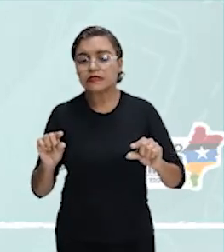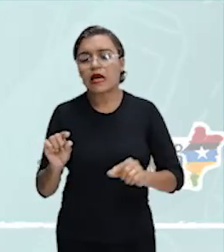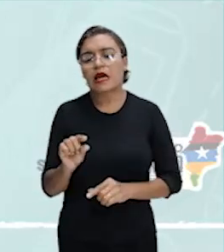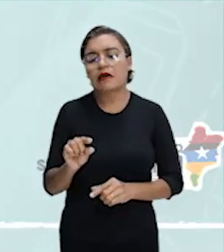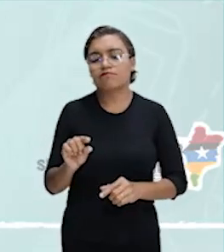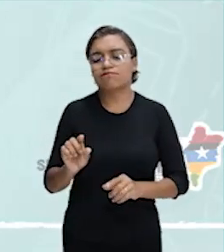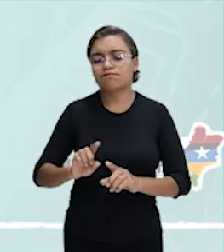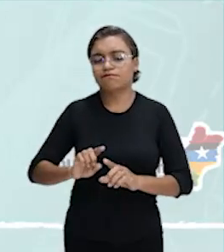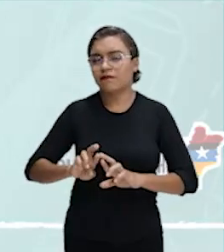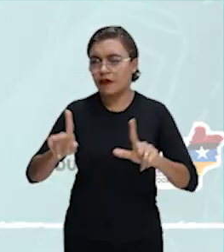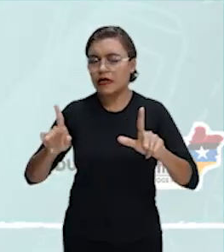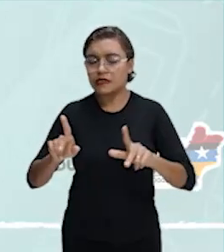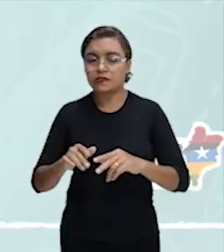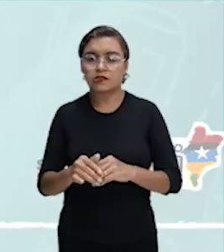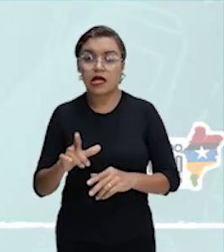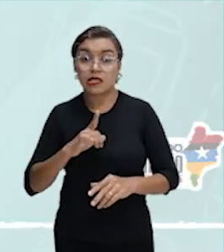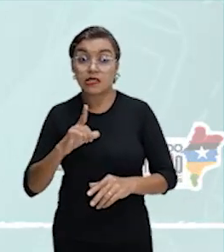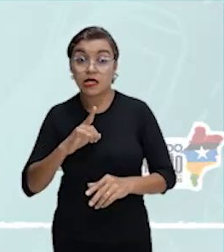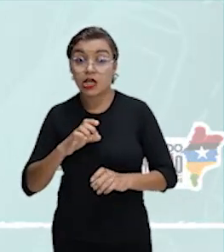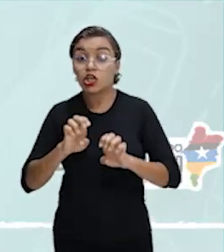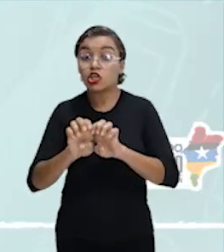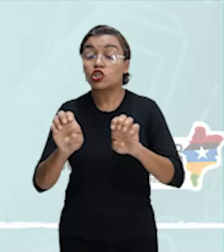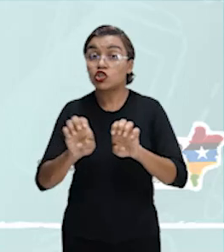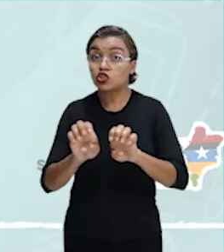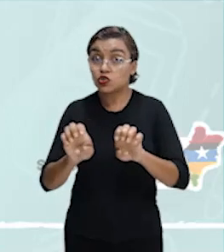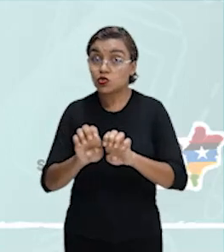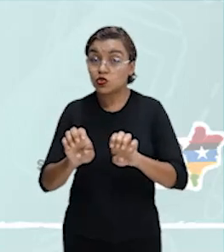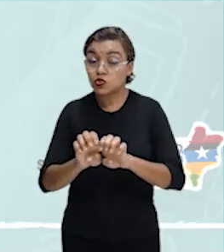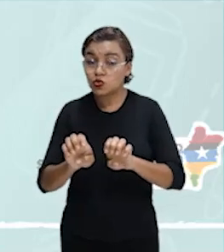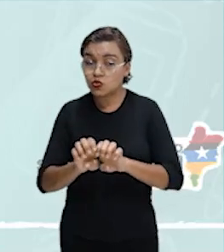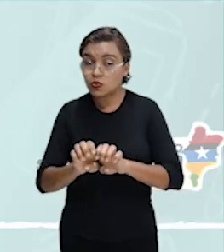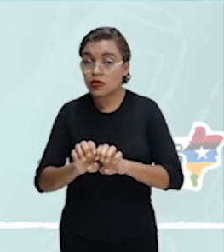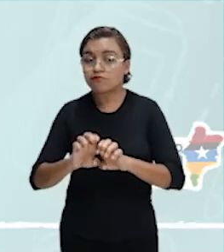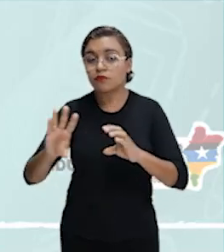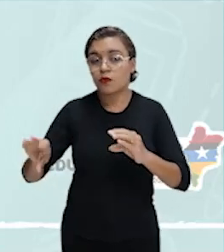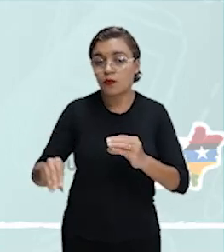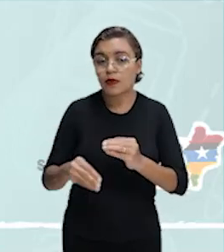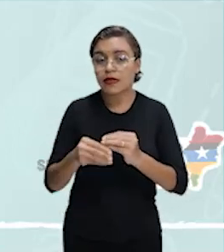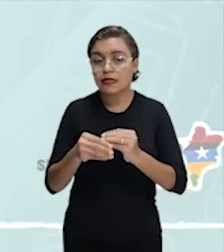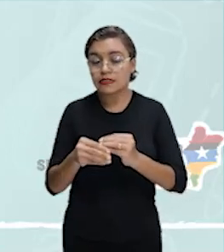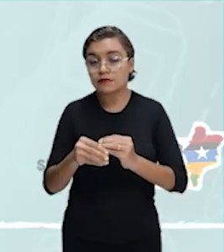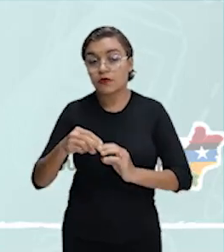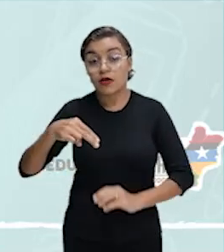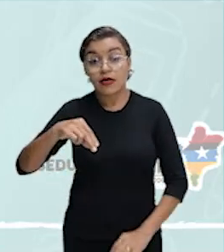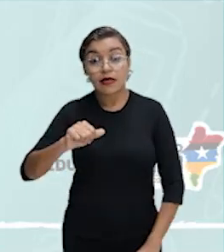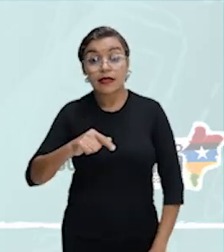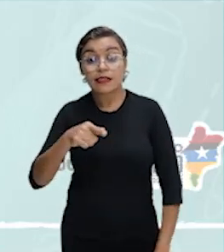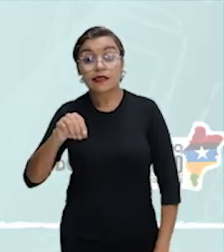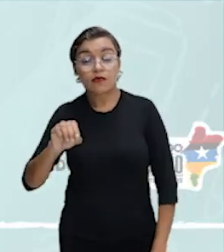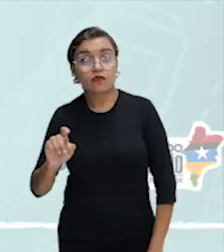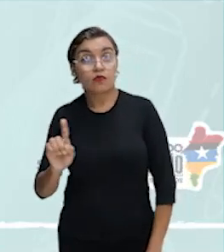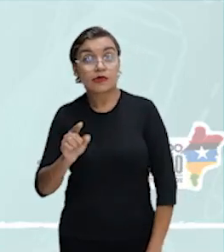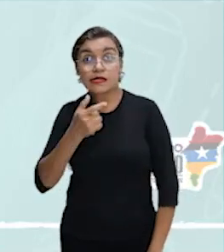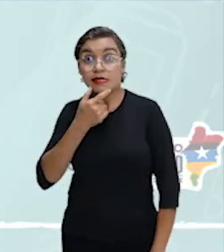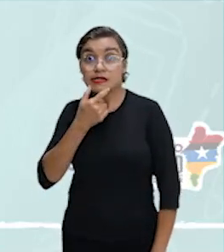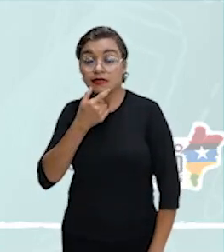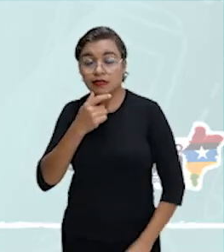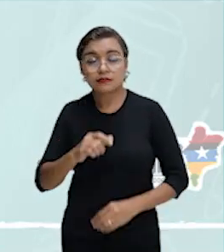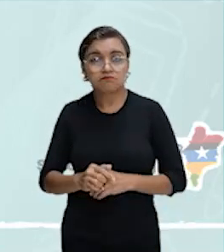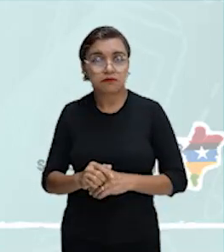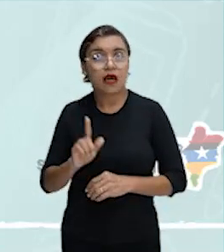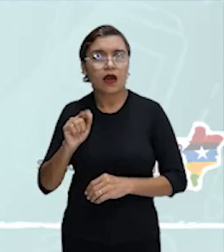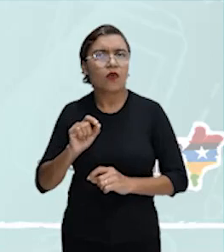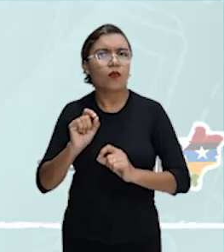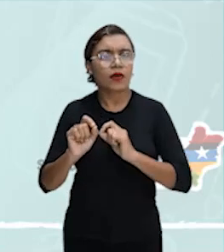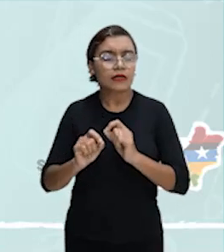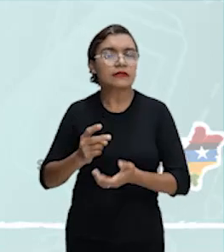da forma afirmativa com o acréscimo do não em inglês. O não em inglês, quando nós falamos de partícula negativa,